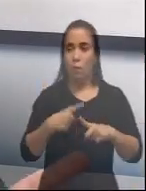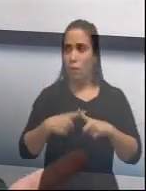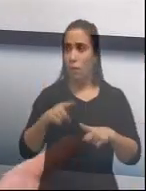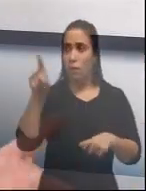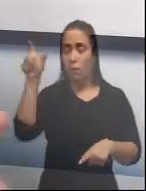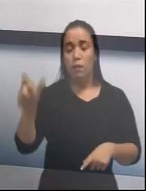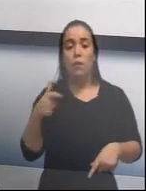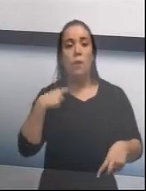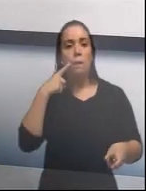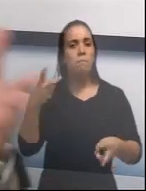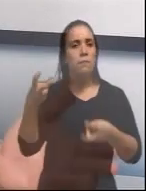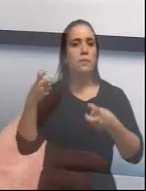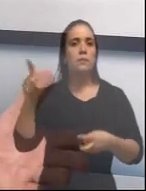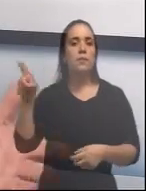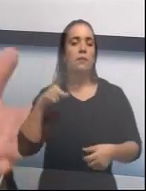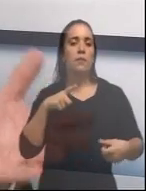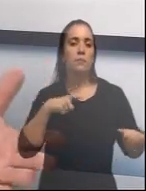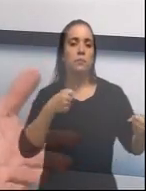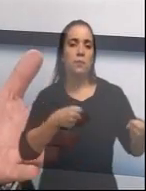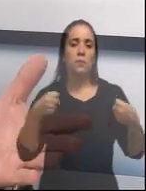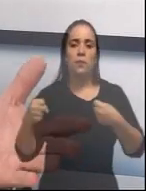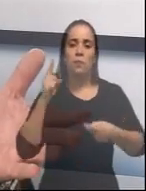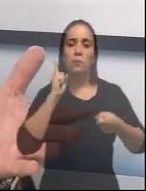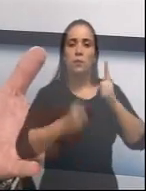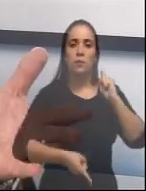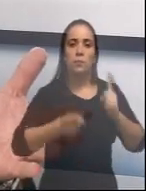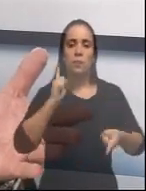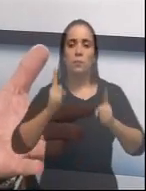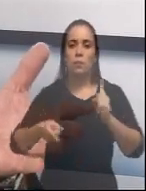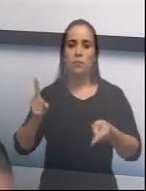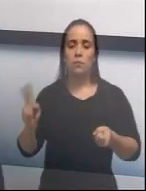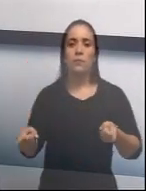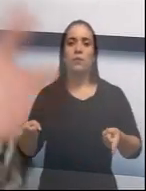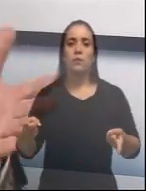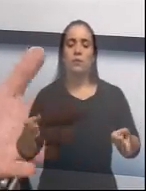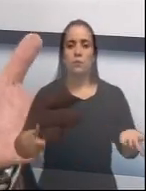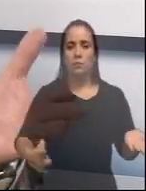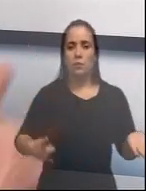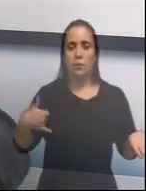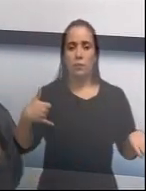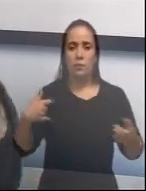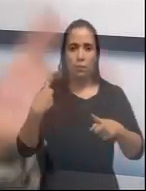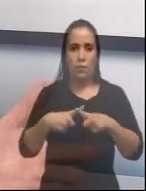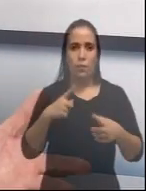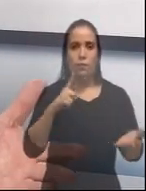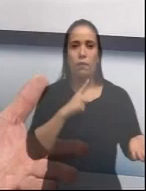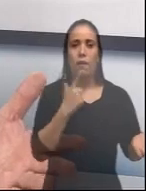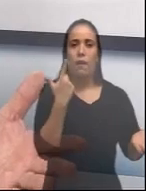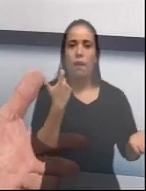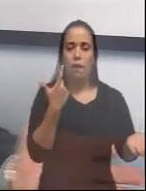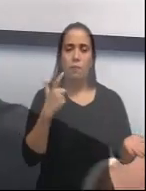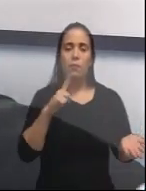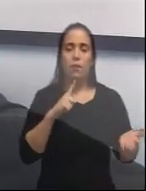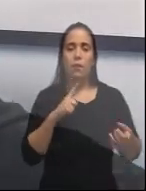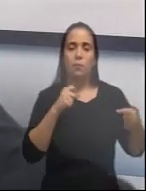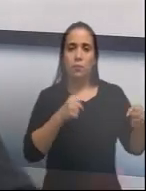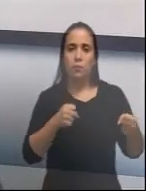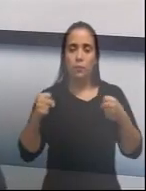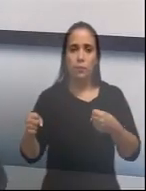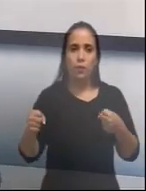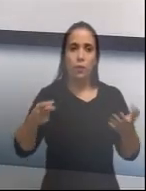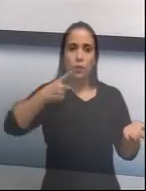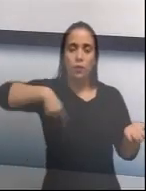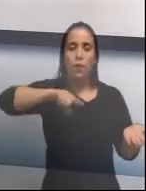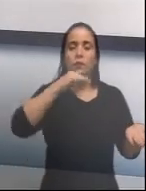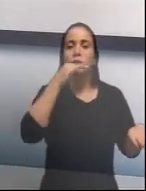age, por ser uma pessoa muito importante, dono do mundo, né? E dono da arma, e dono do poder, aí às vezes a gente faz uma